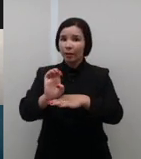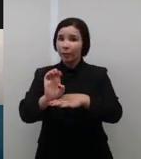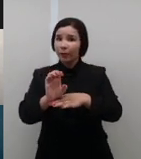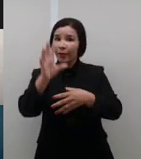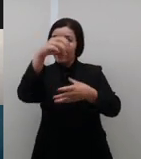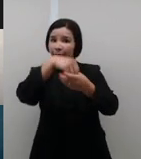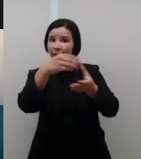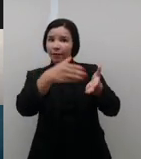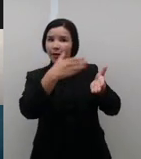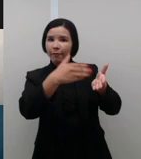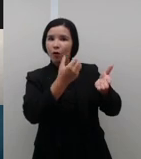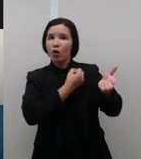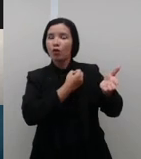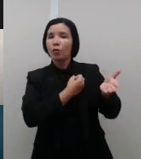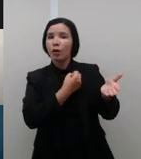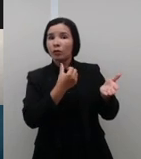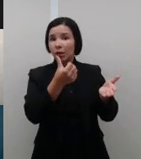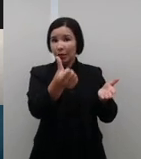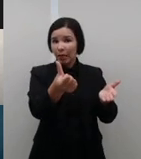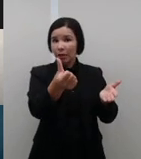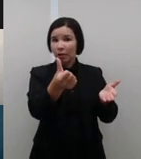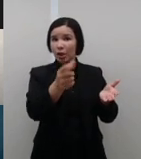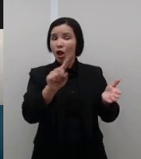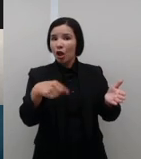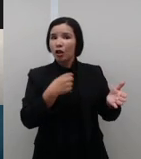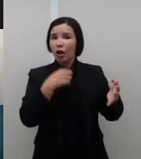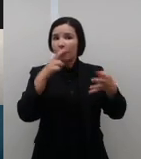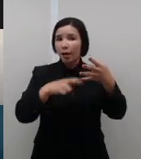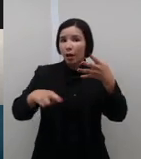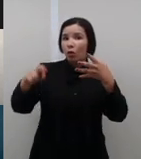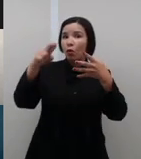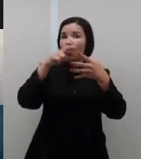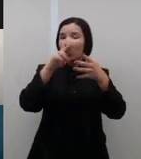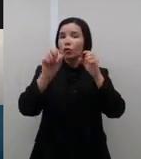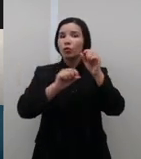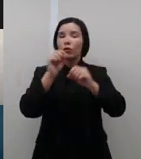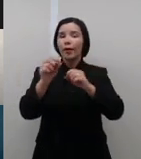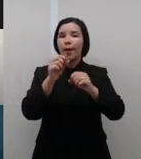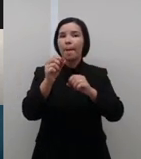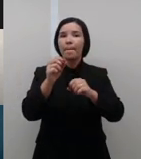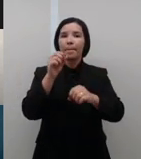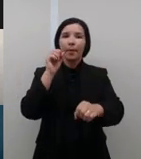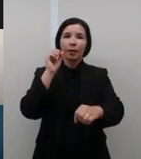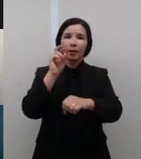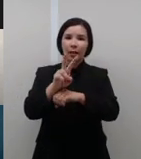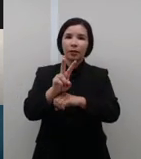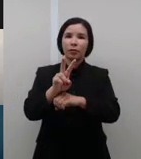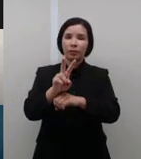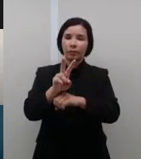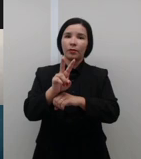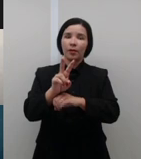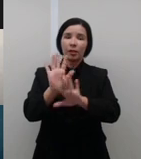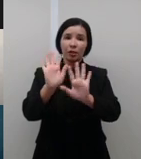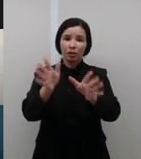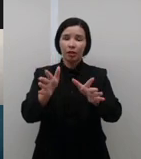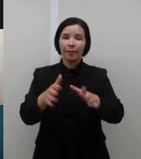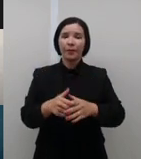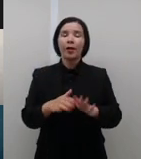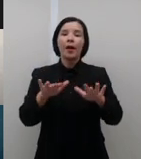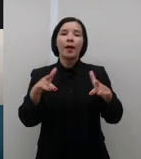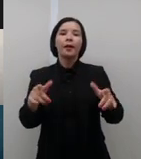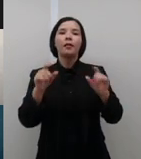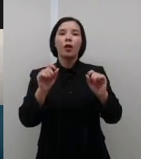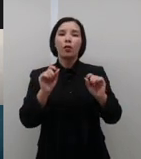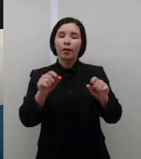para relembrar, estamos em sede de recurso e mandado de segurança, então as provas, por óbvio, podem ser devidamente aqui